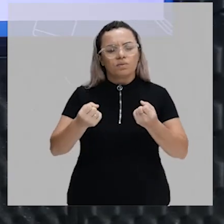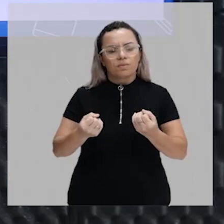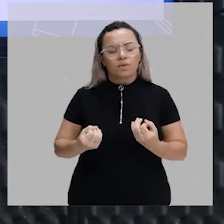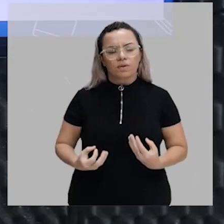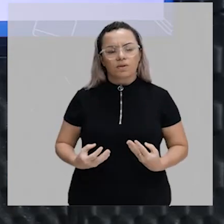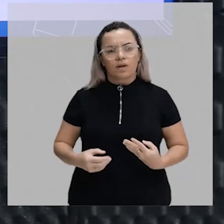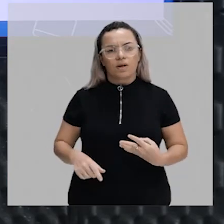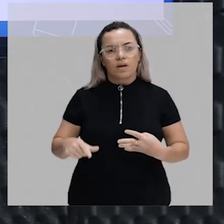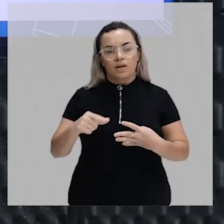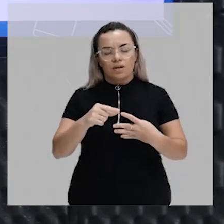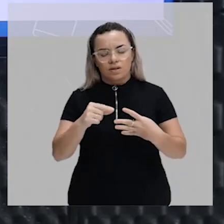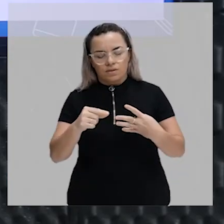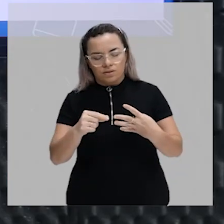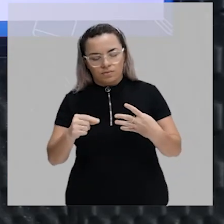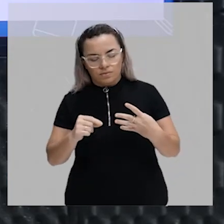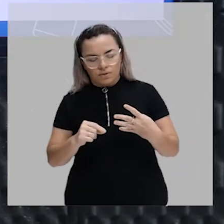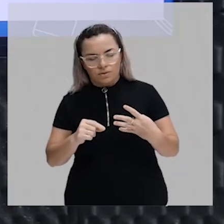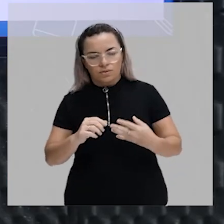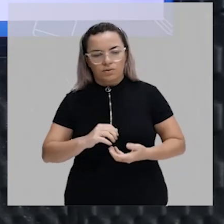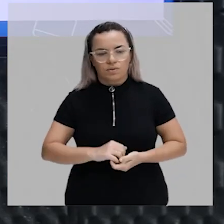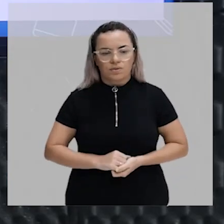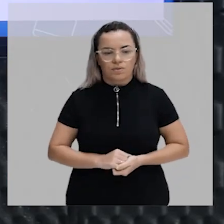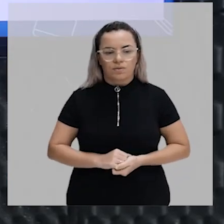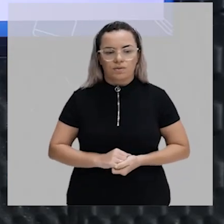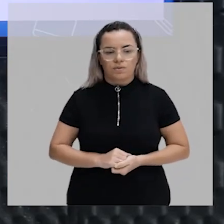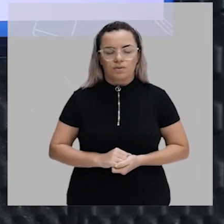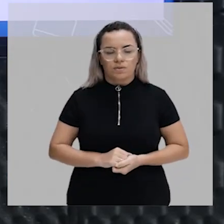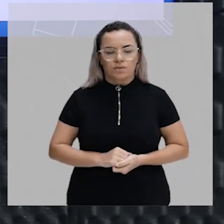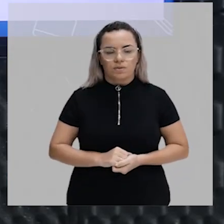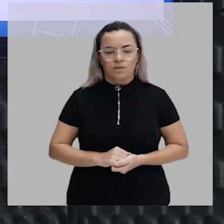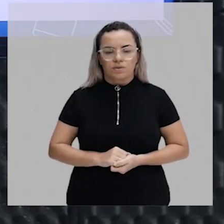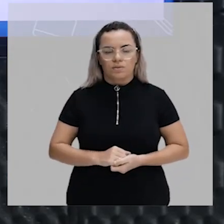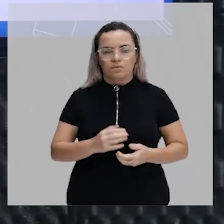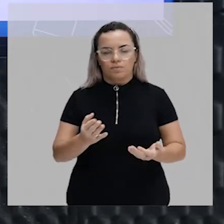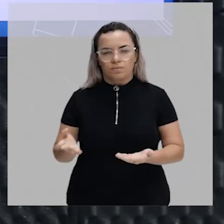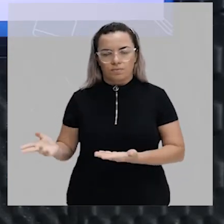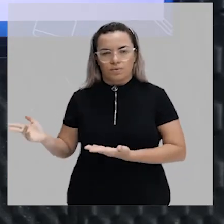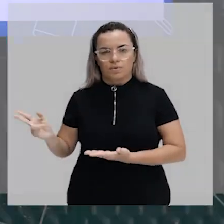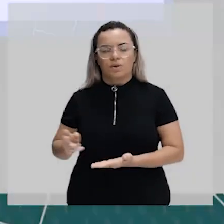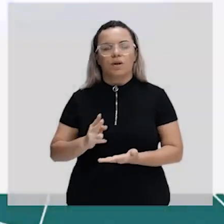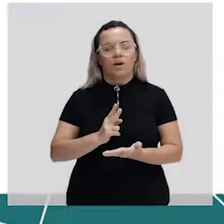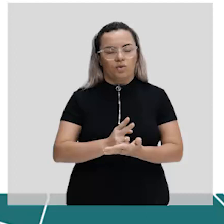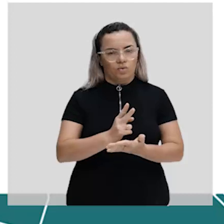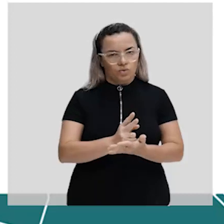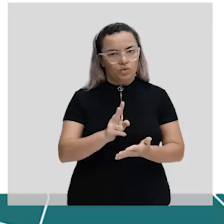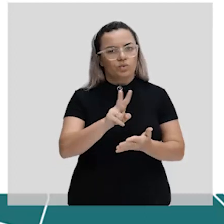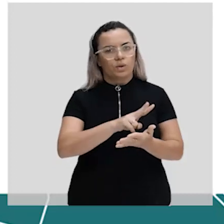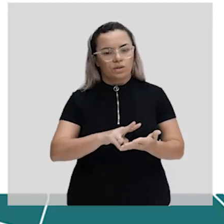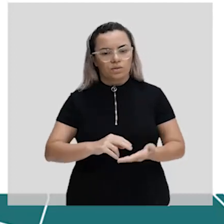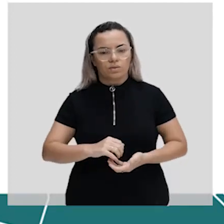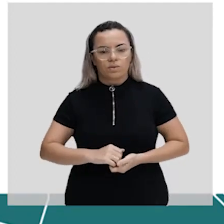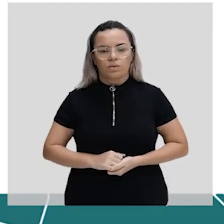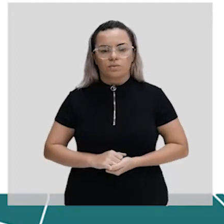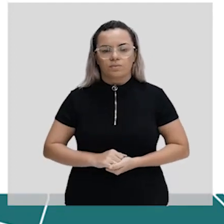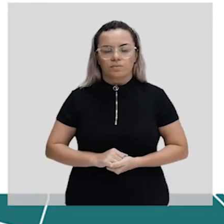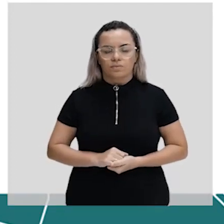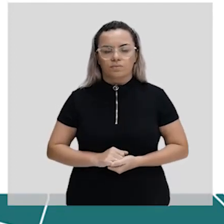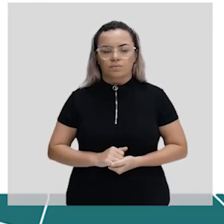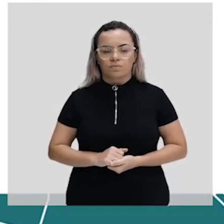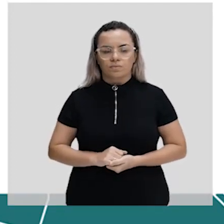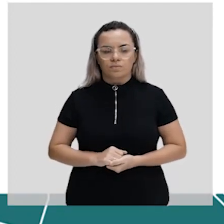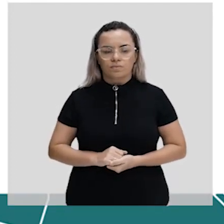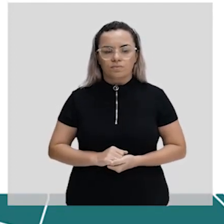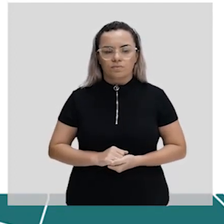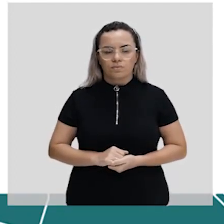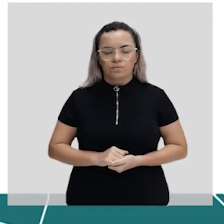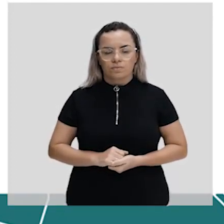Vamos virar aqui o slide. Ó almas presas, mudas e fechadas, nas prisões colossais